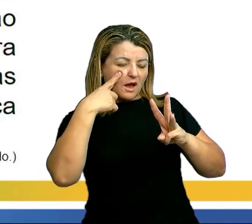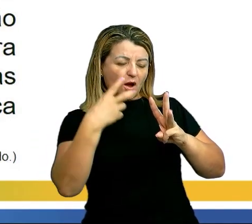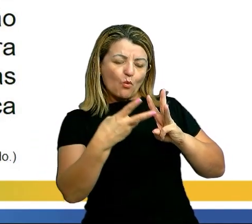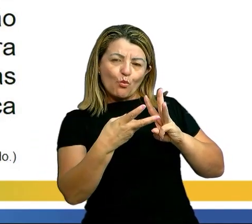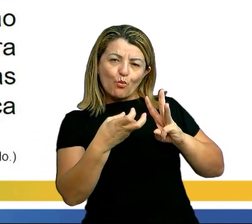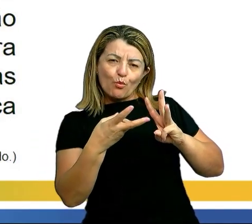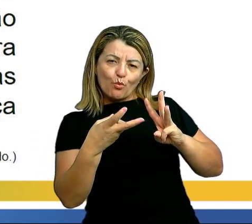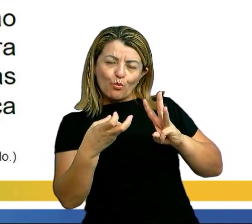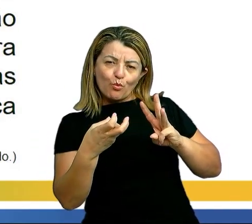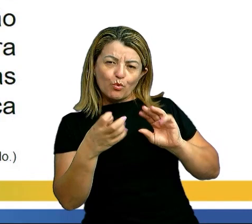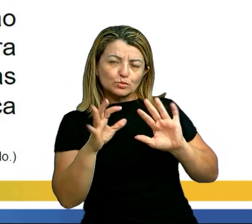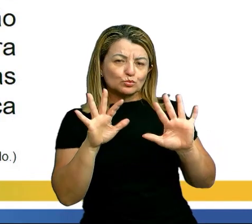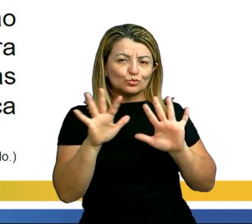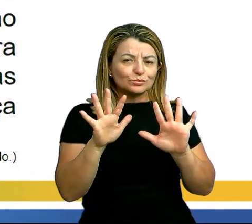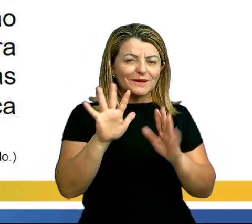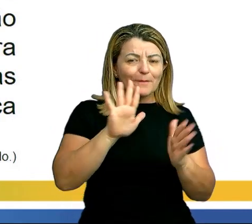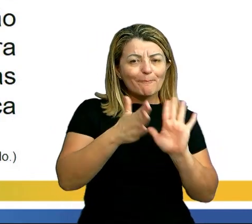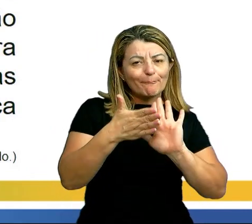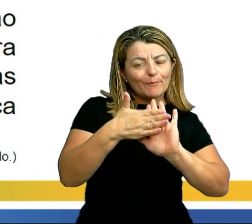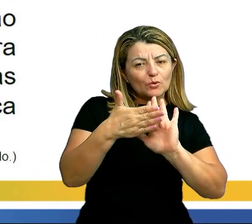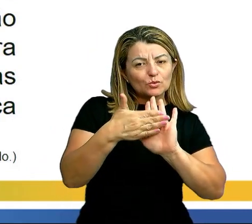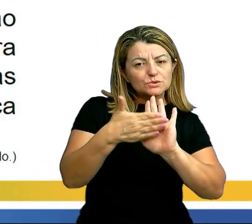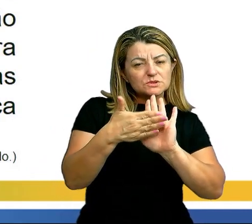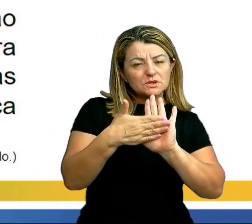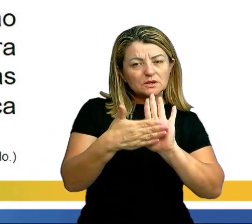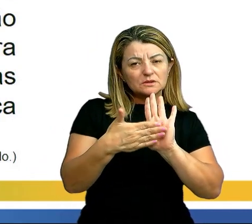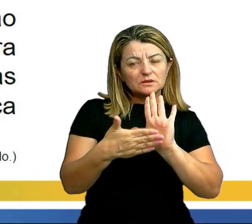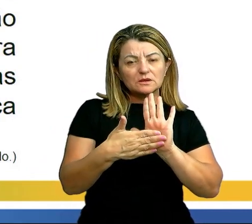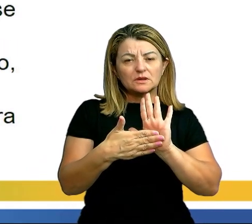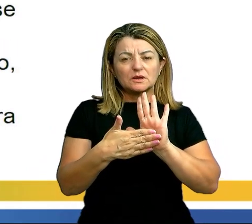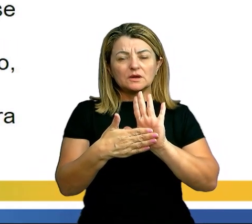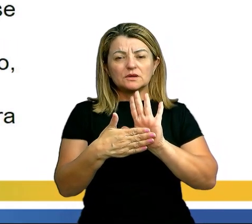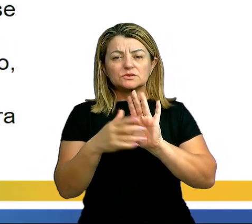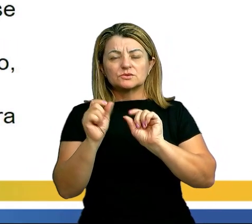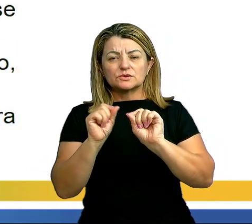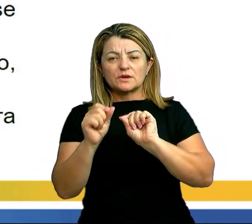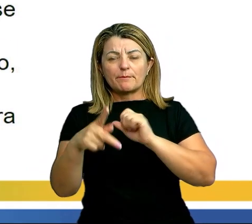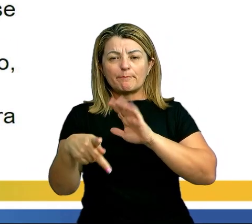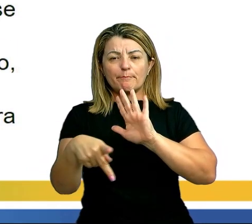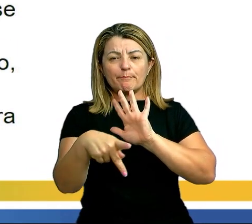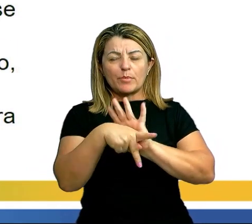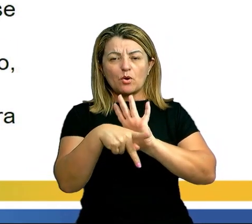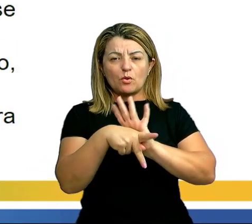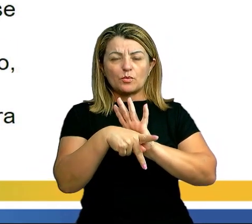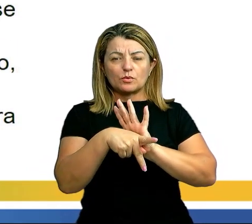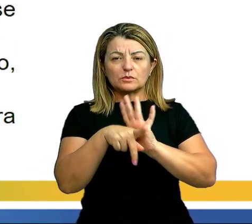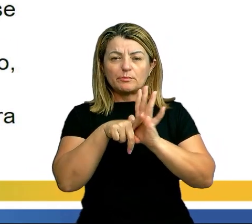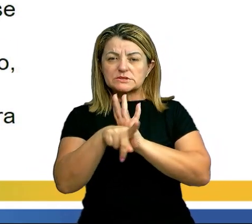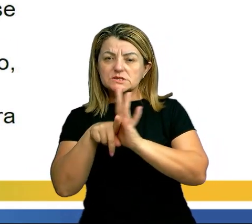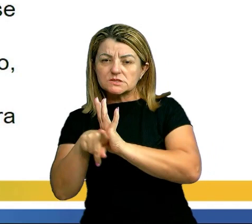em nenhum momento, foi especificado que se trata da natureza de cunho científico.